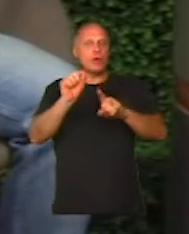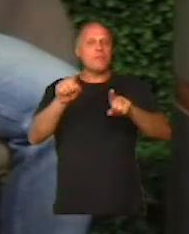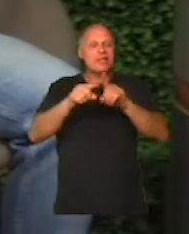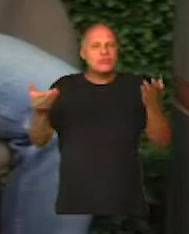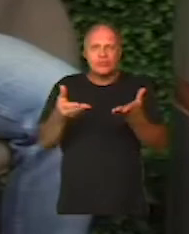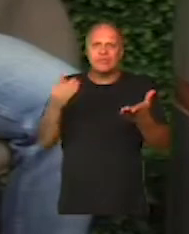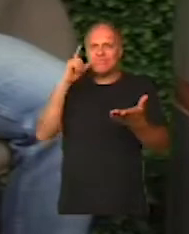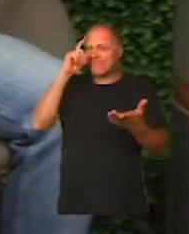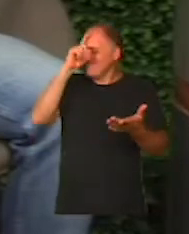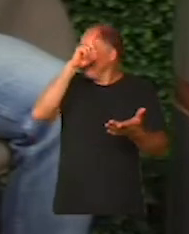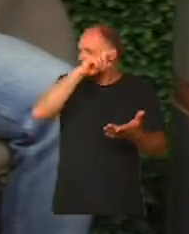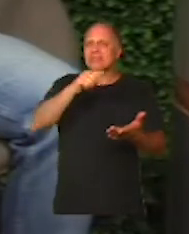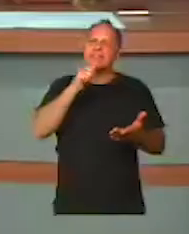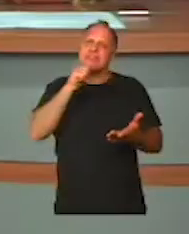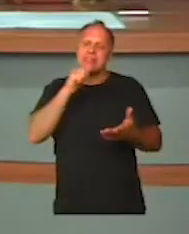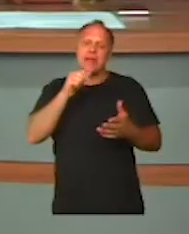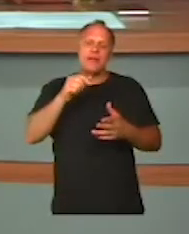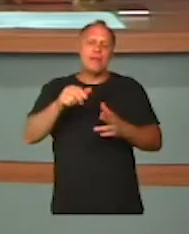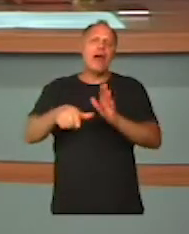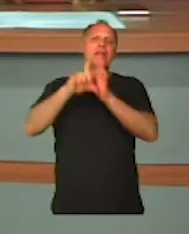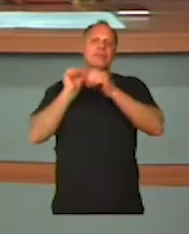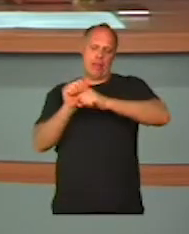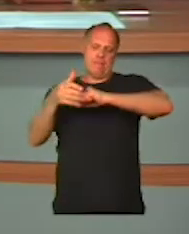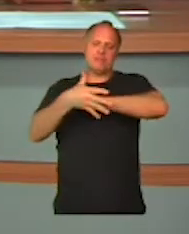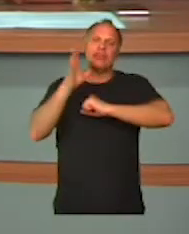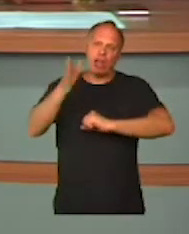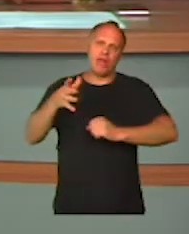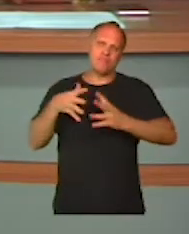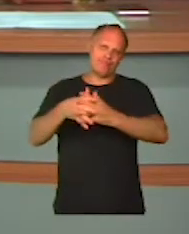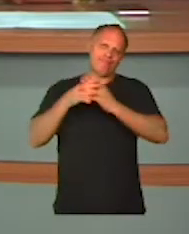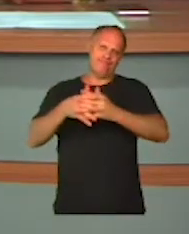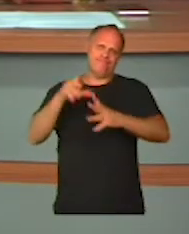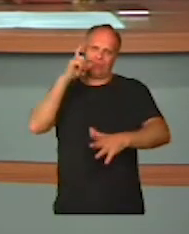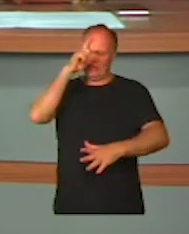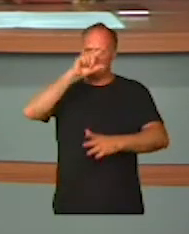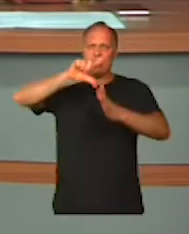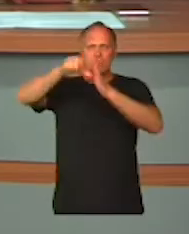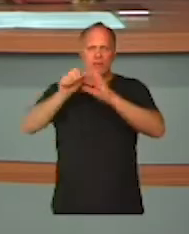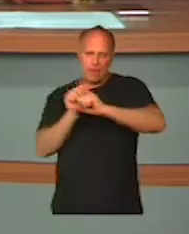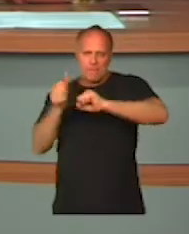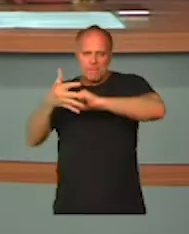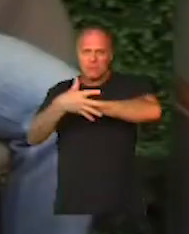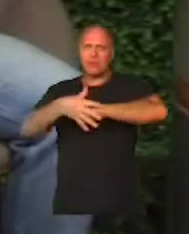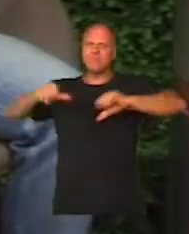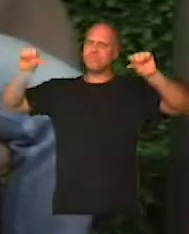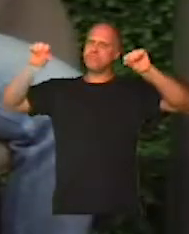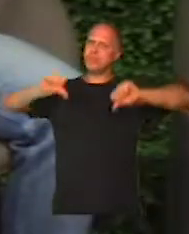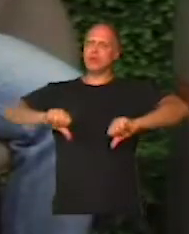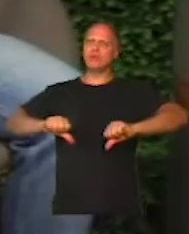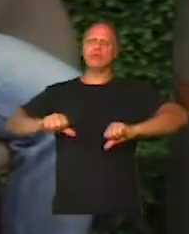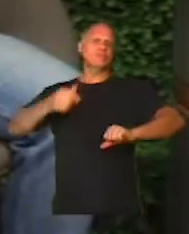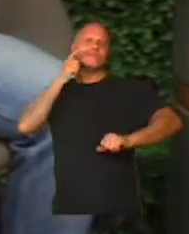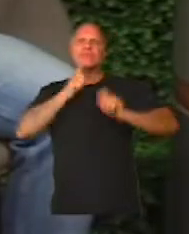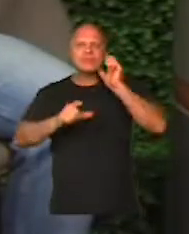Talvez. Não é de agora, mas antes da pandemia já estava complicado. Com a pandemia ficou mais complicado. A gente não consegue apoio, a gente não